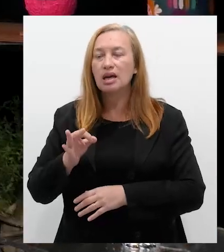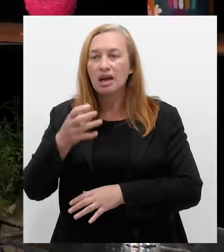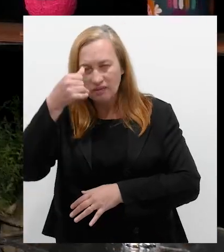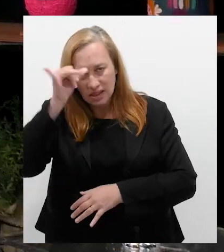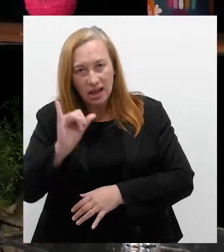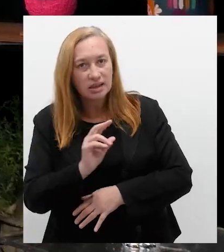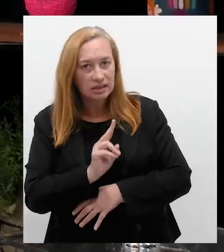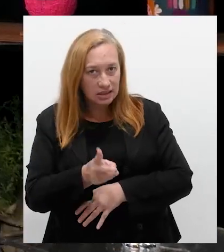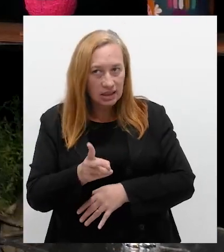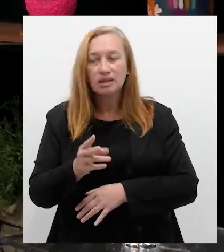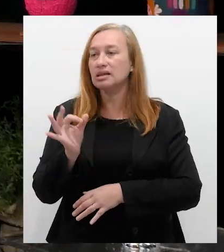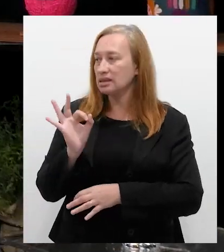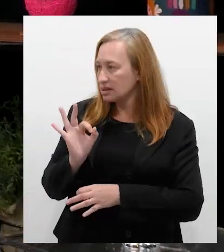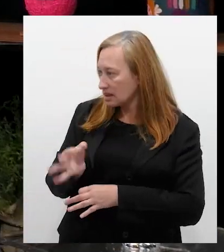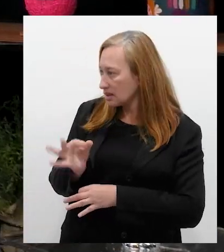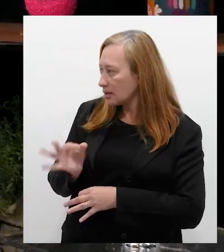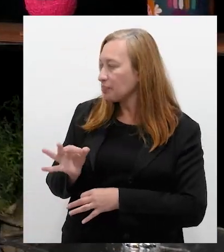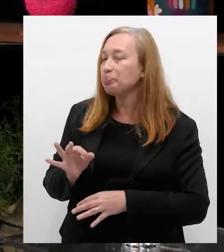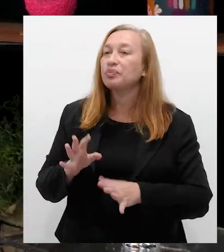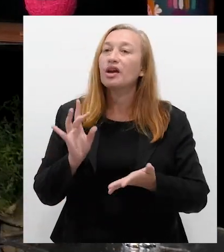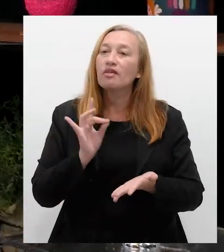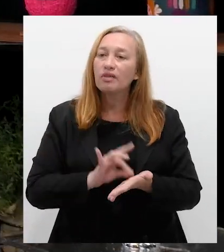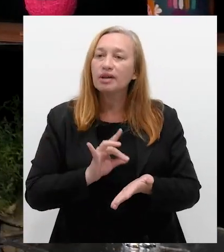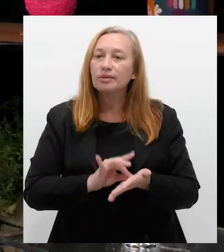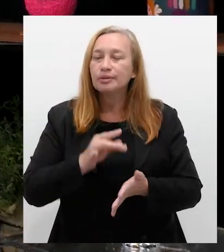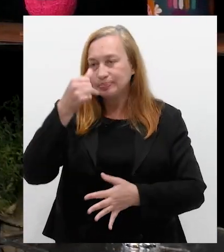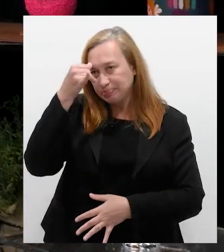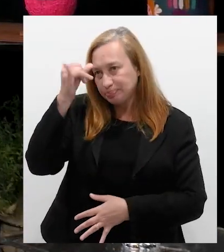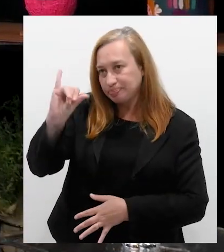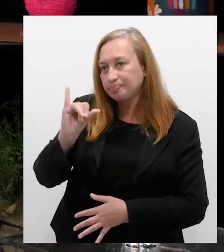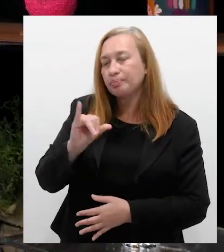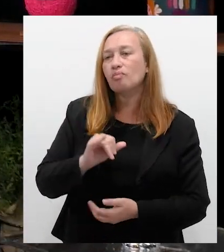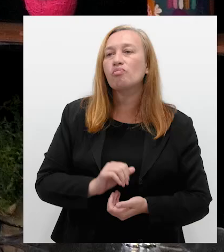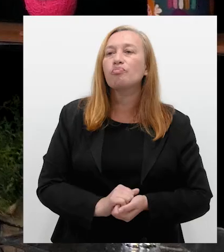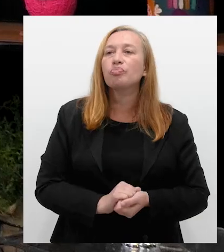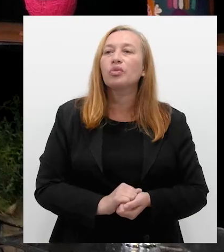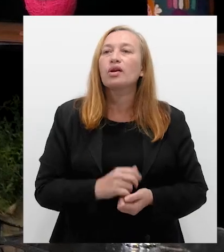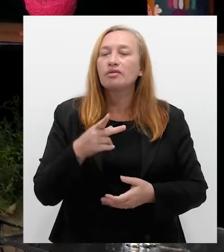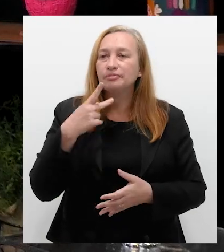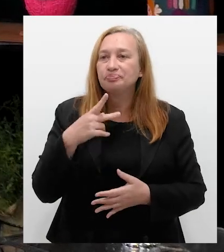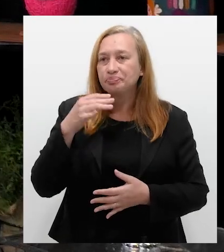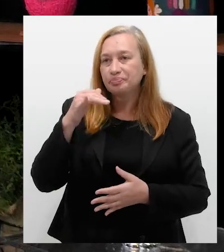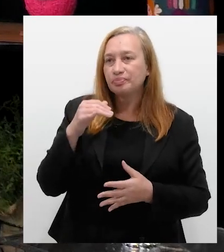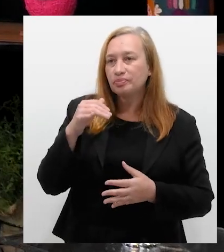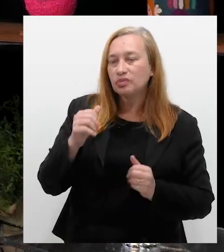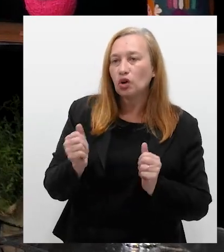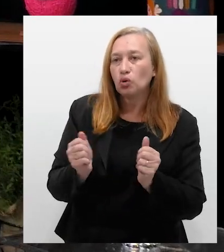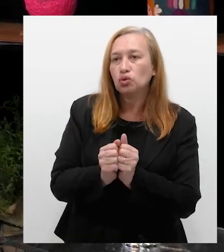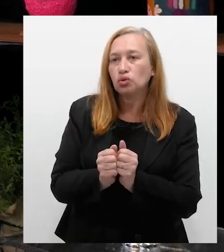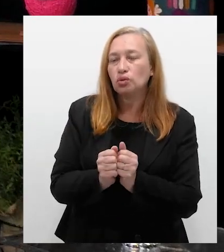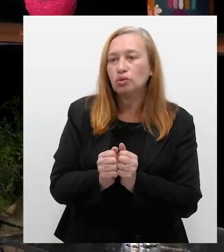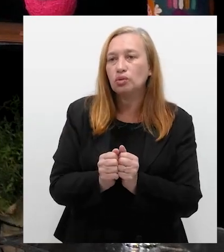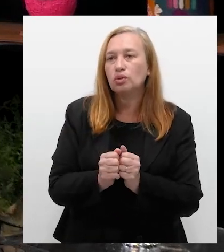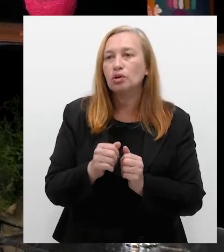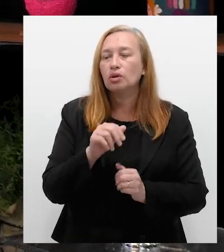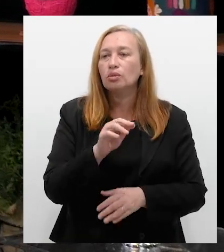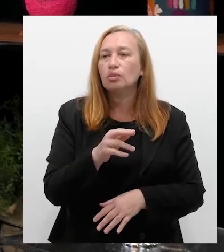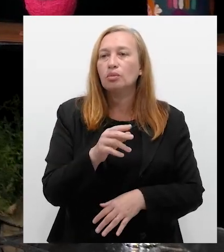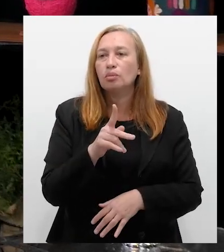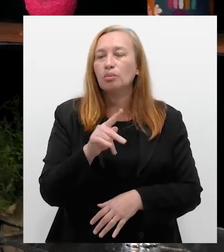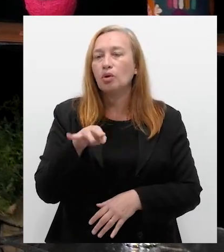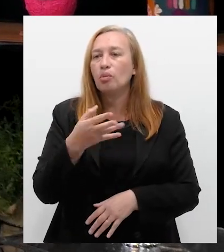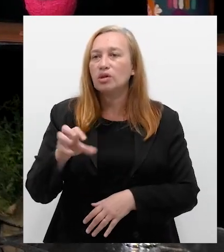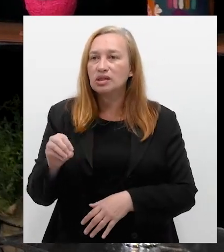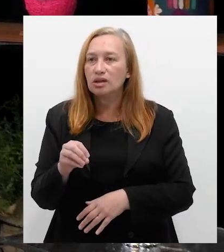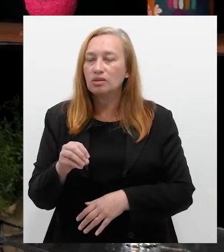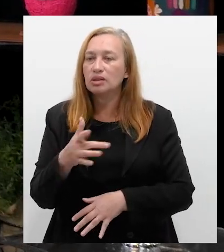Com certeza. Realmente a prevenção, né? Como a gente sempre fala junto, promoção de saúde e prevenção. A promoção de